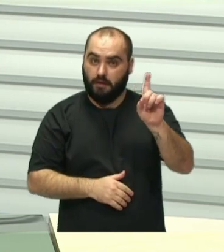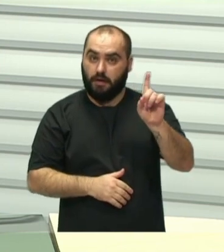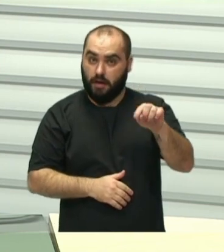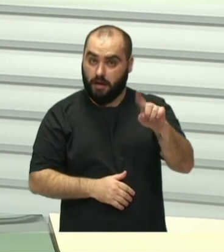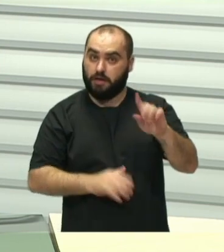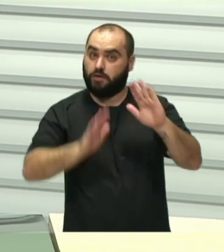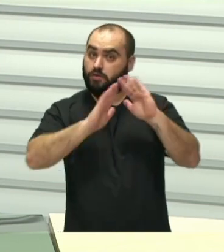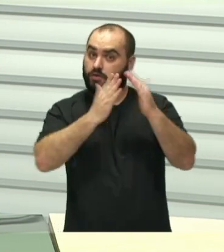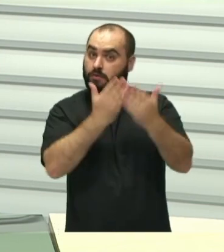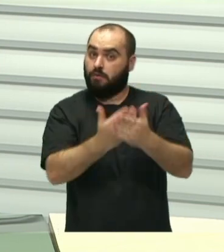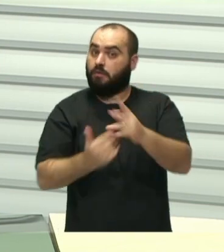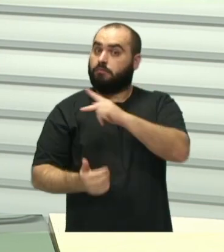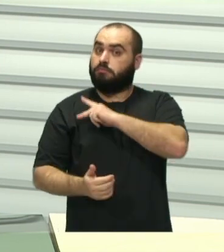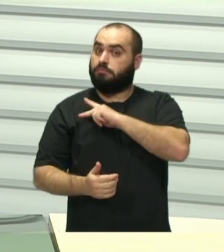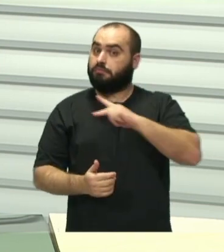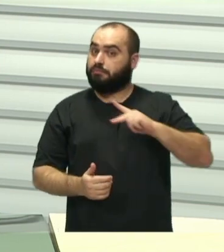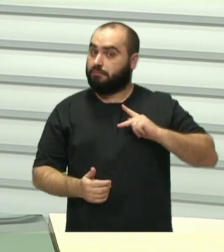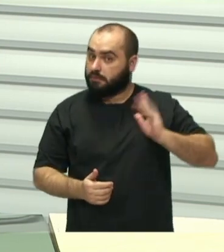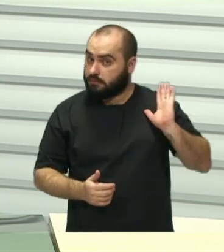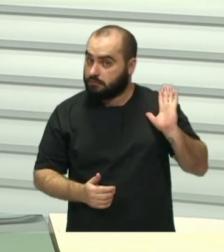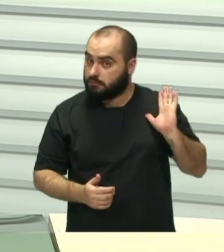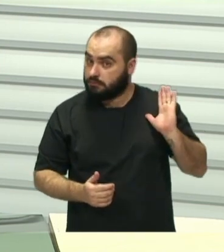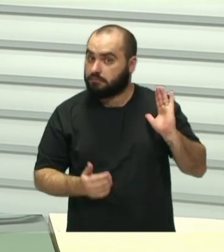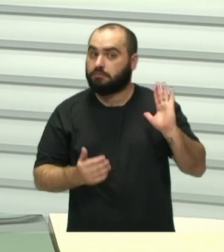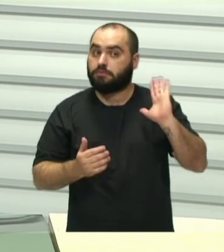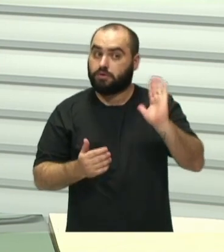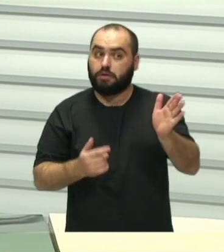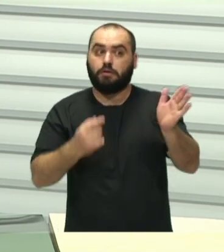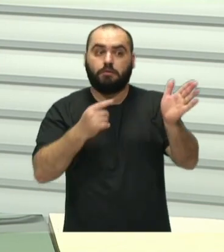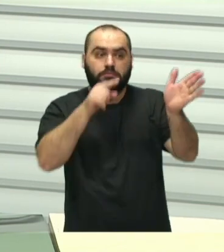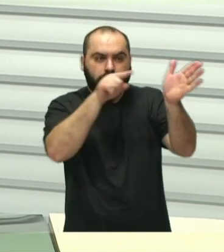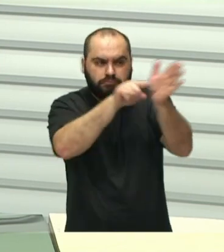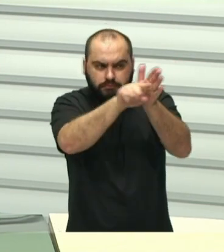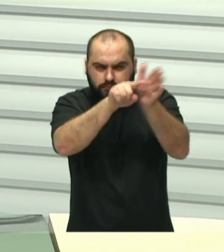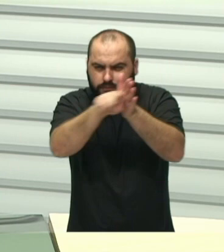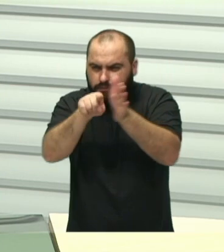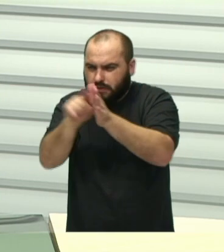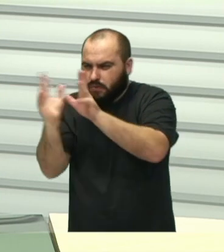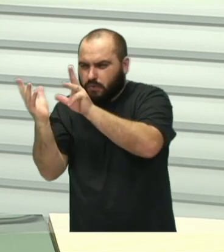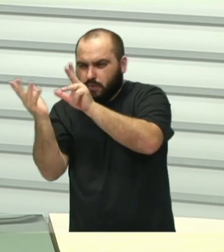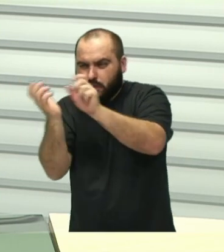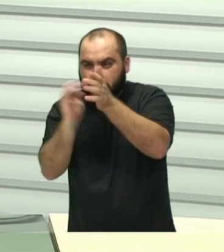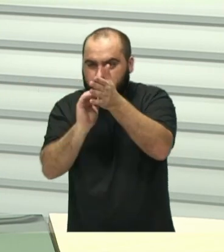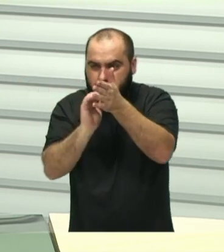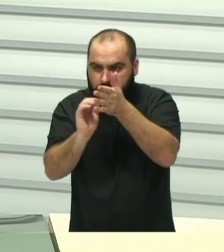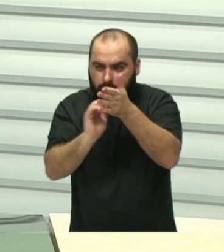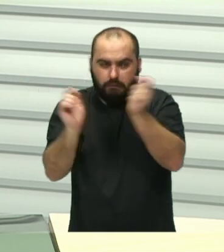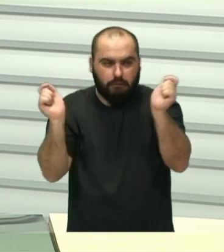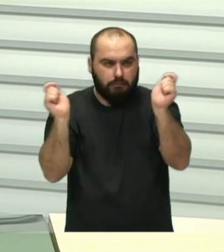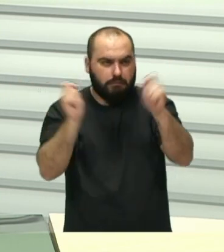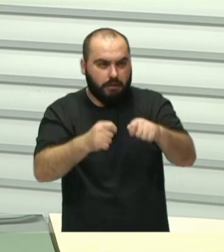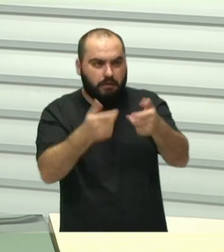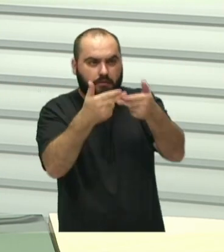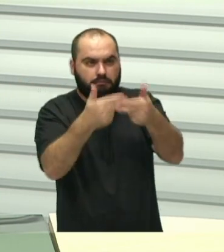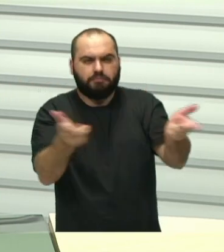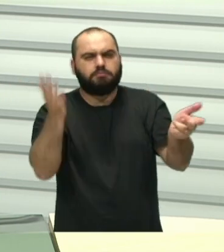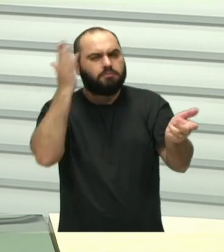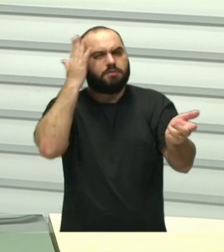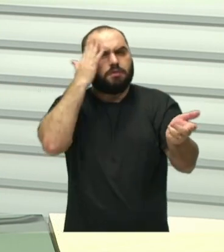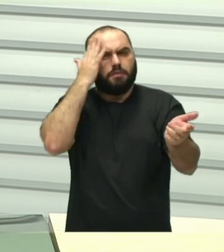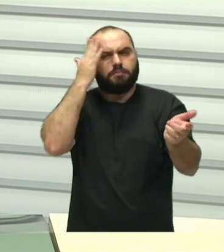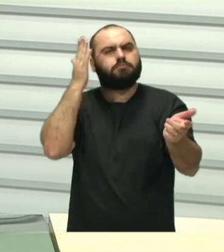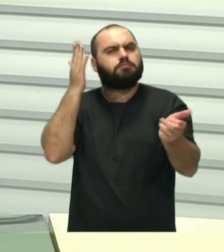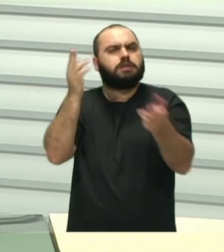é público Inicialmente nós temos um trabalho consultando todas as nossas secretarias departamento é o movimento bem enxuto